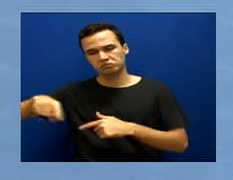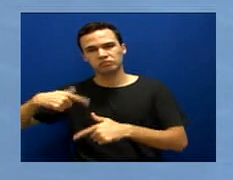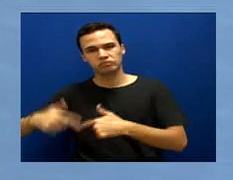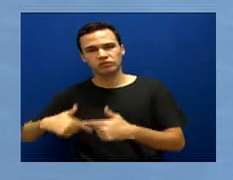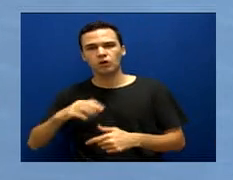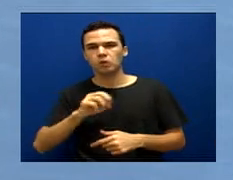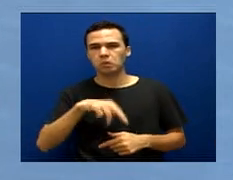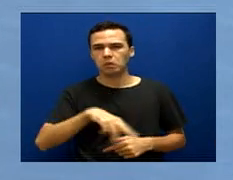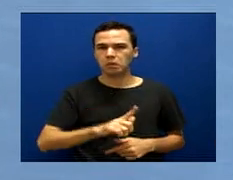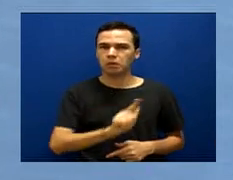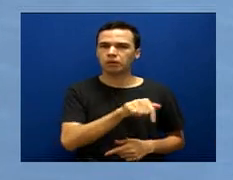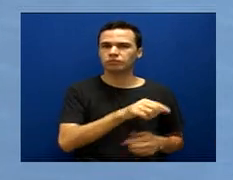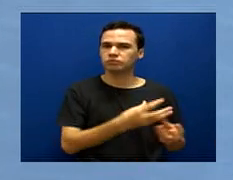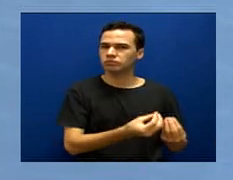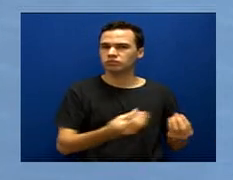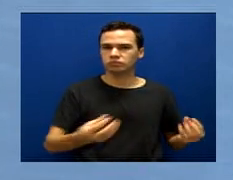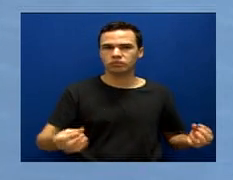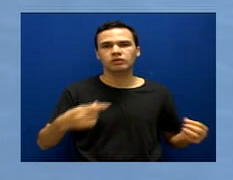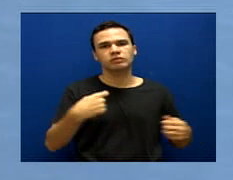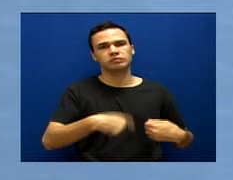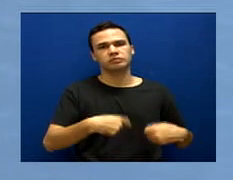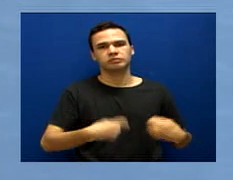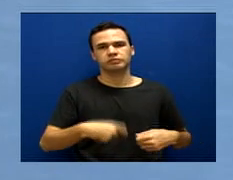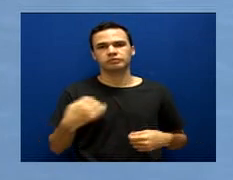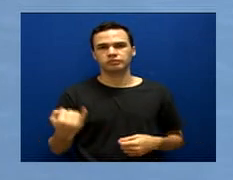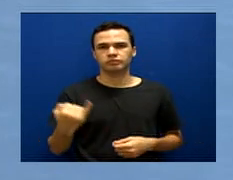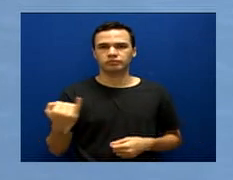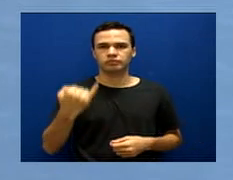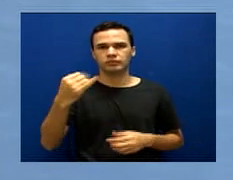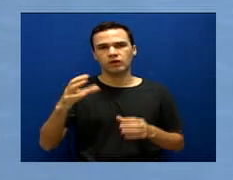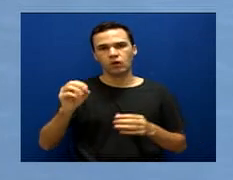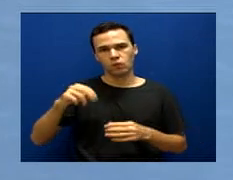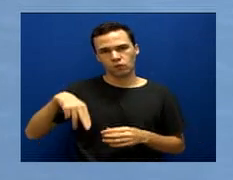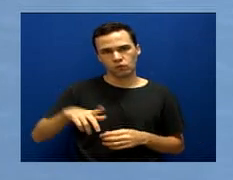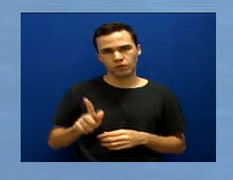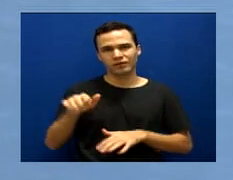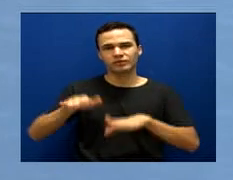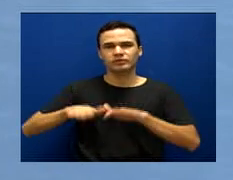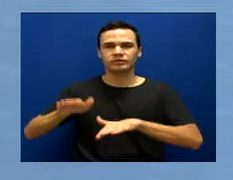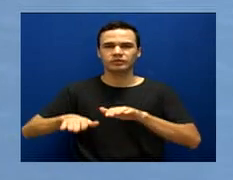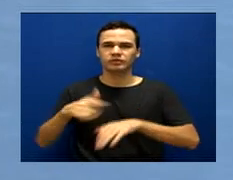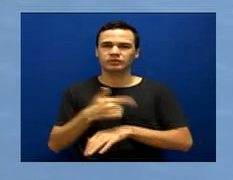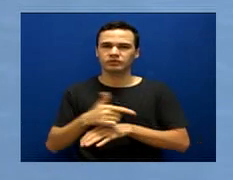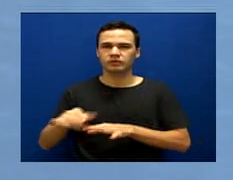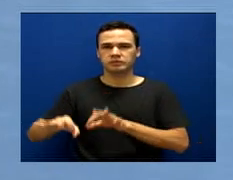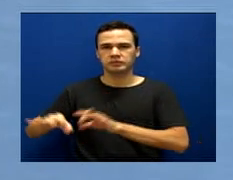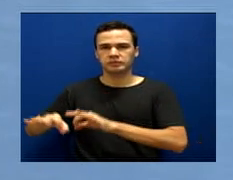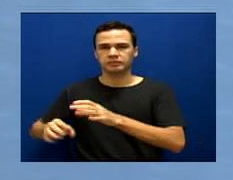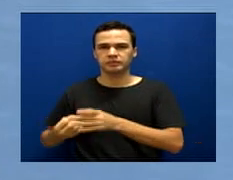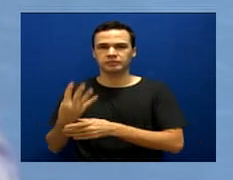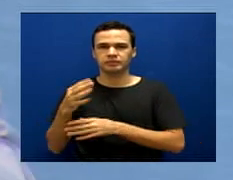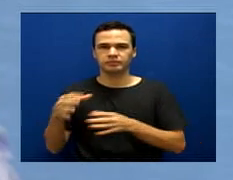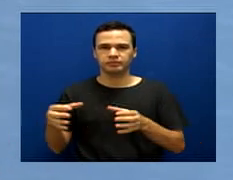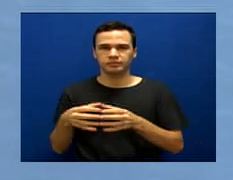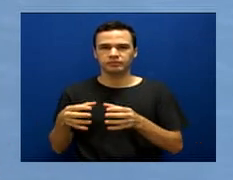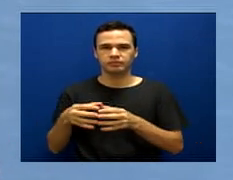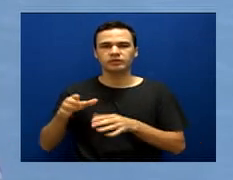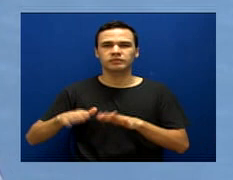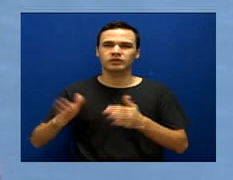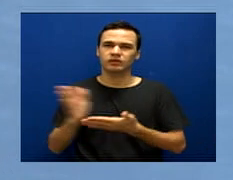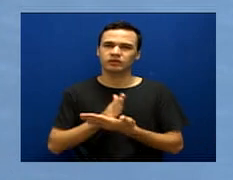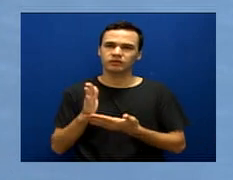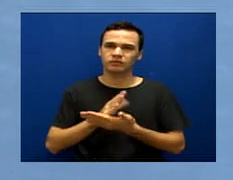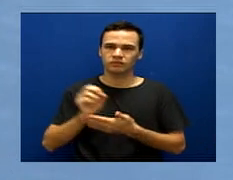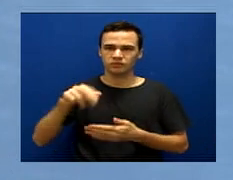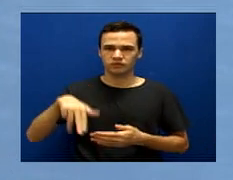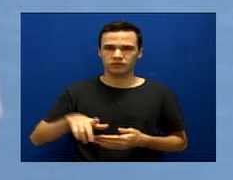mais ONGs, isso é importante, é fundamental para quem tem ONG, para quem não tem, de repente, se organizar e fazer. Porque é só através de ONGs que você